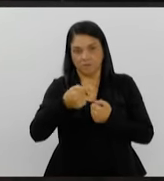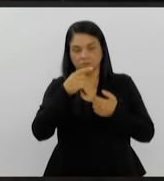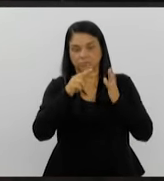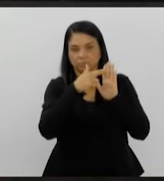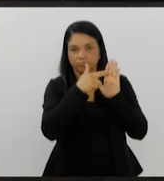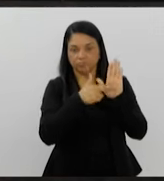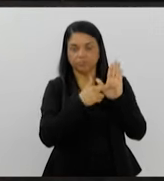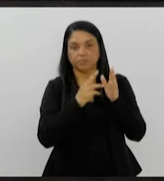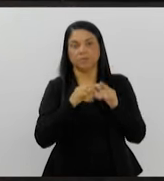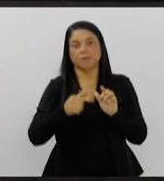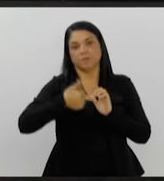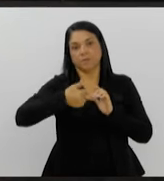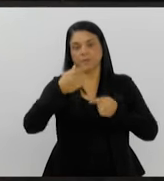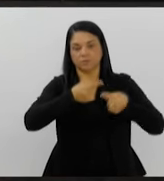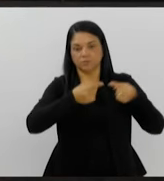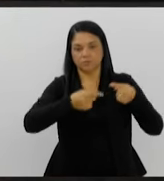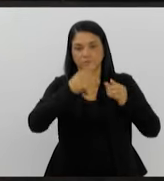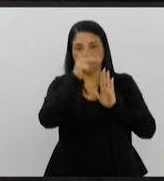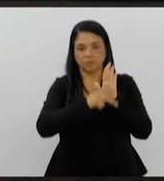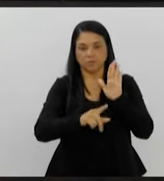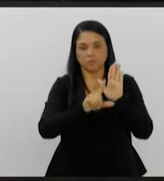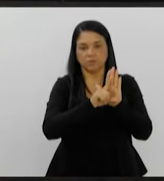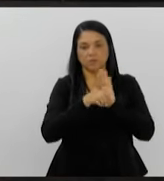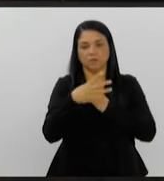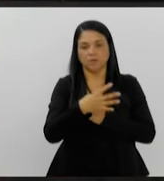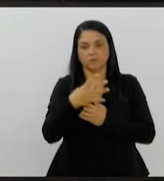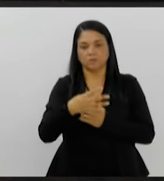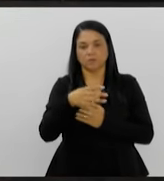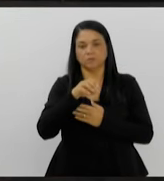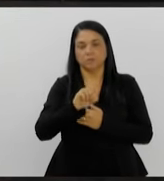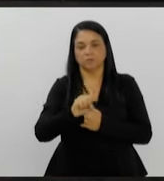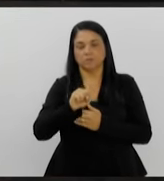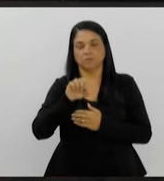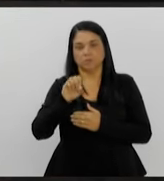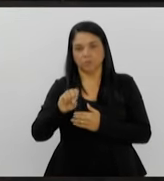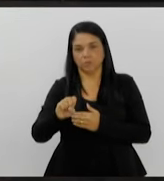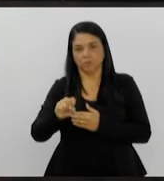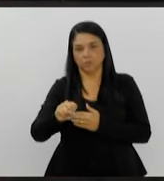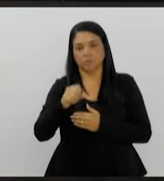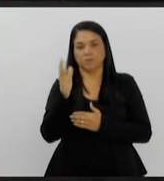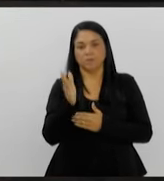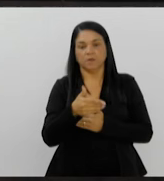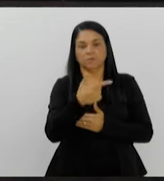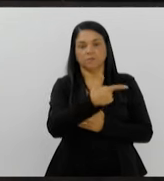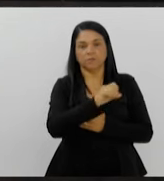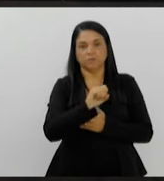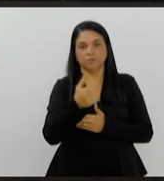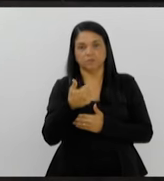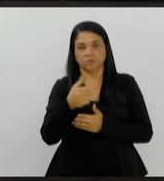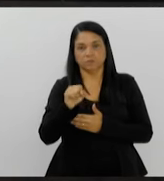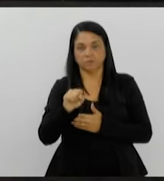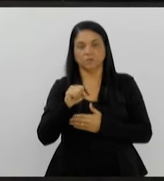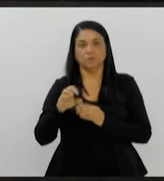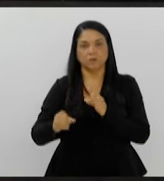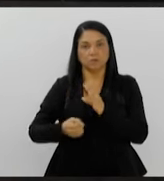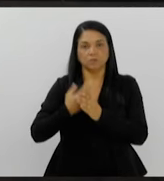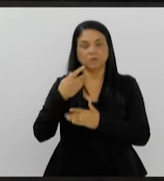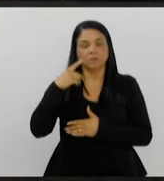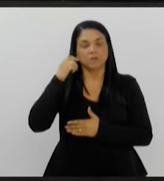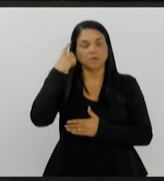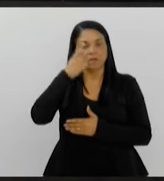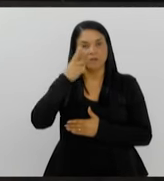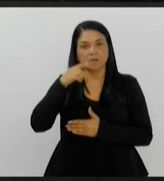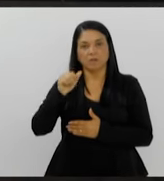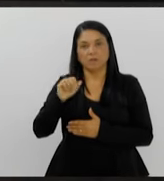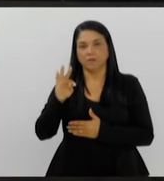ordinária em primeira discussão projeto de lei número 4408 de 2018 de autoria do deputado Atila Nunes